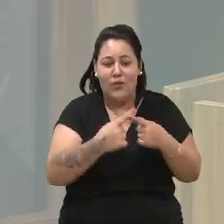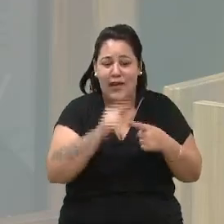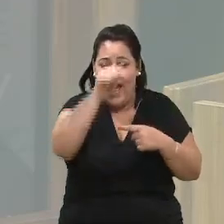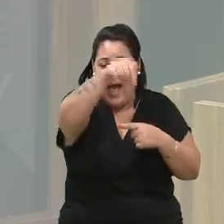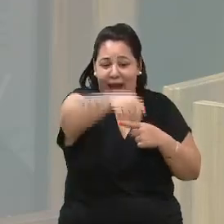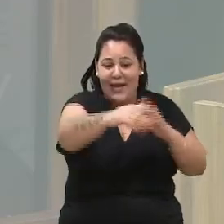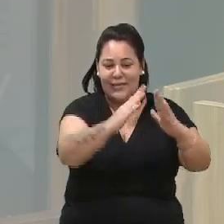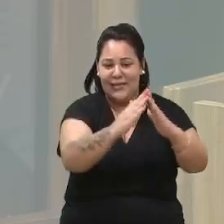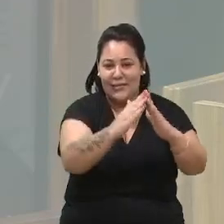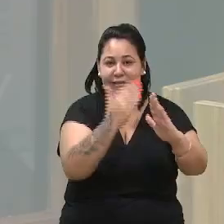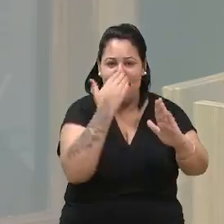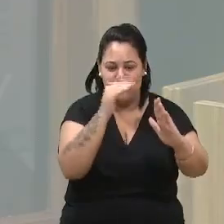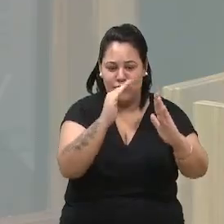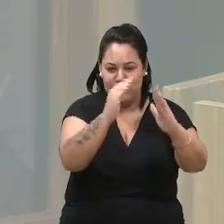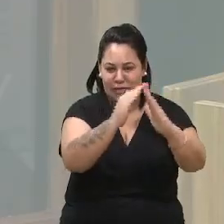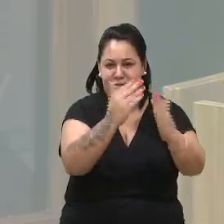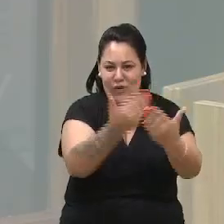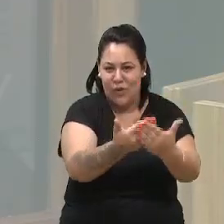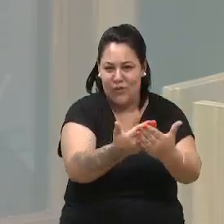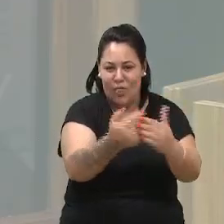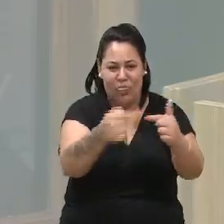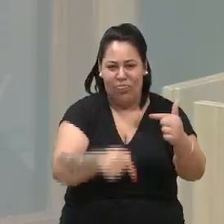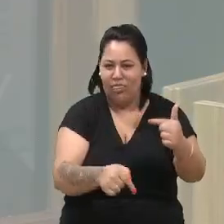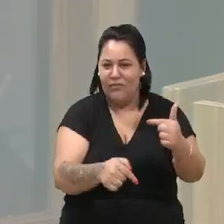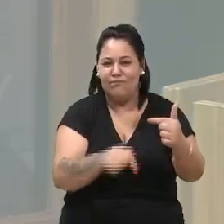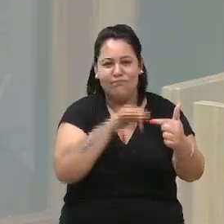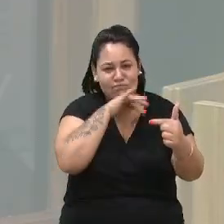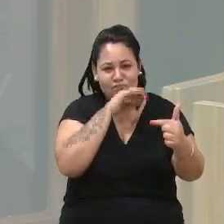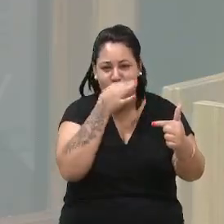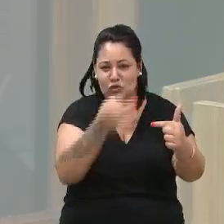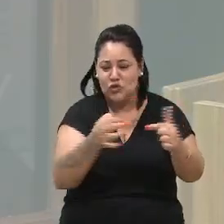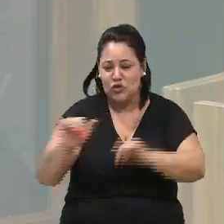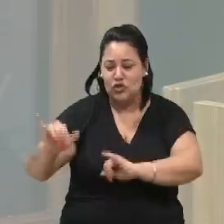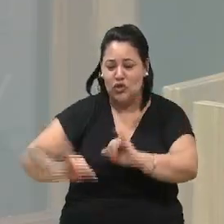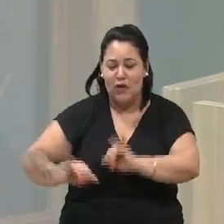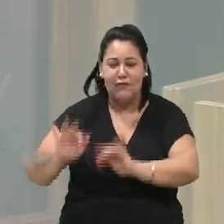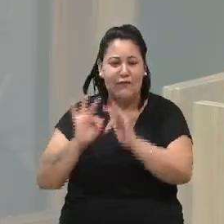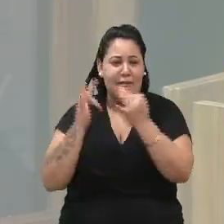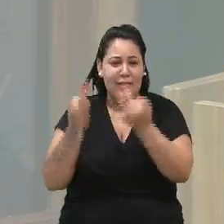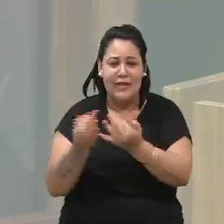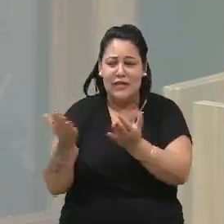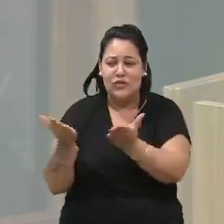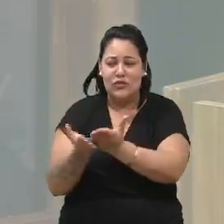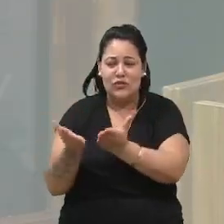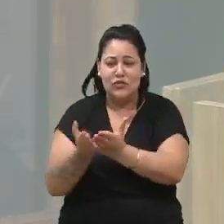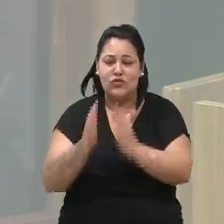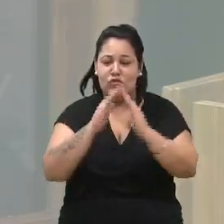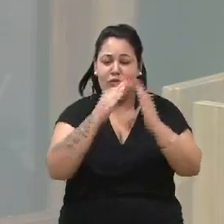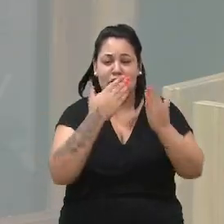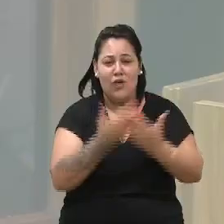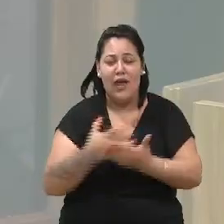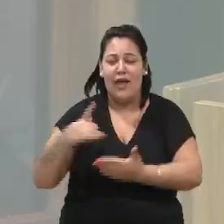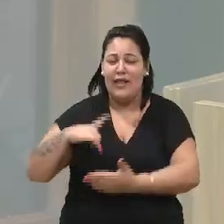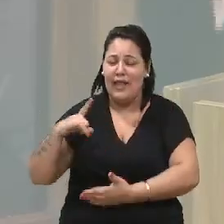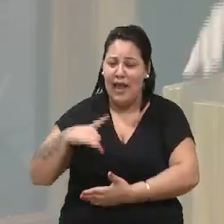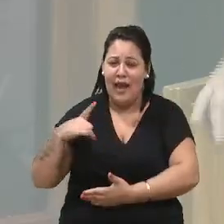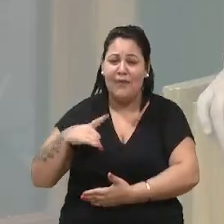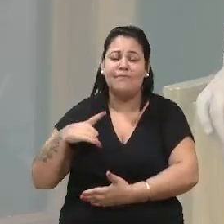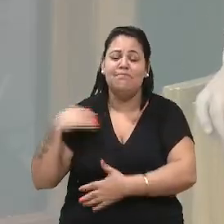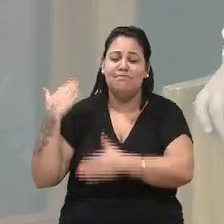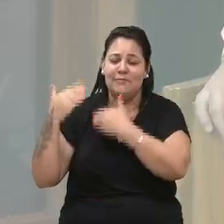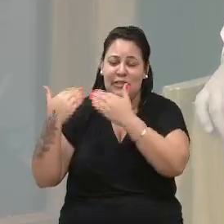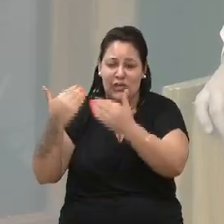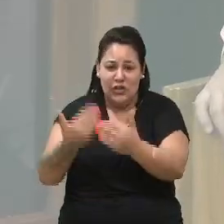problemas, sofre direção, sofre os estudantes, sofre a família de uma escola que tem décadas, que foi